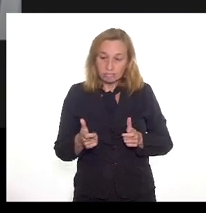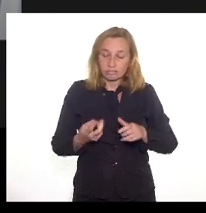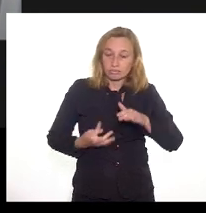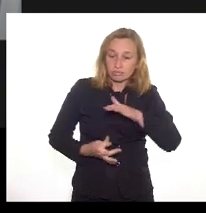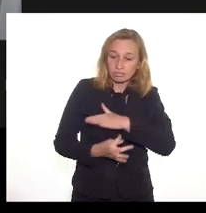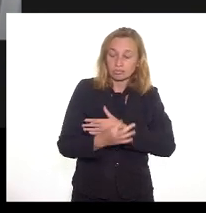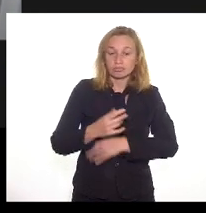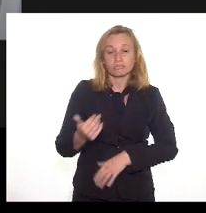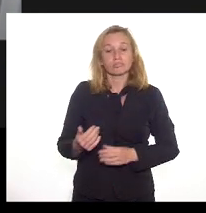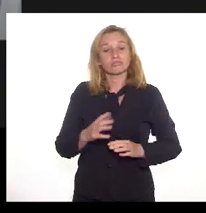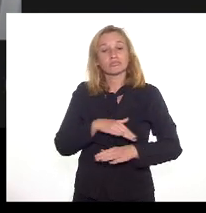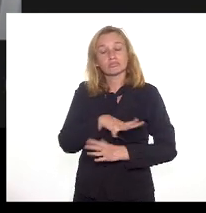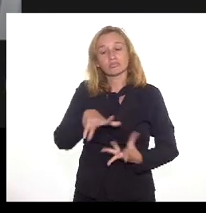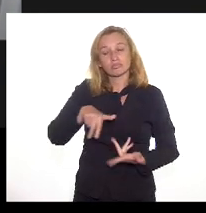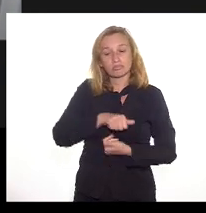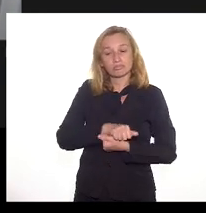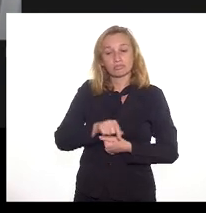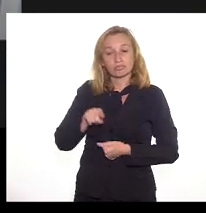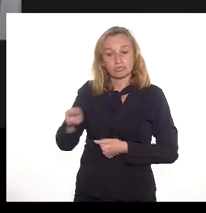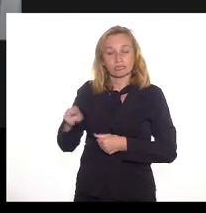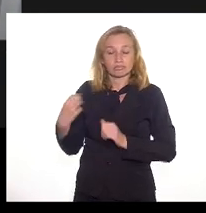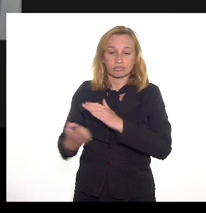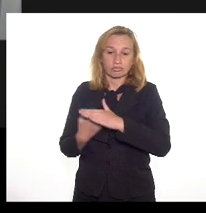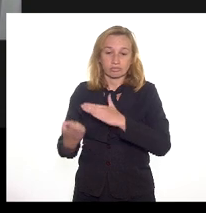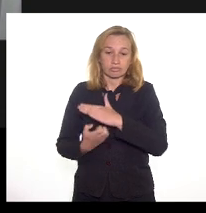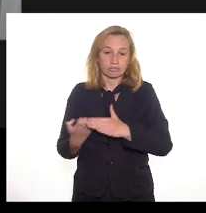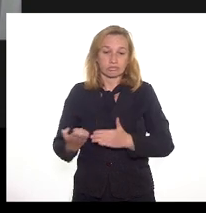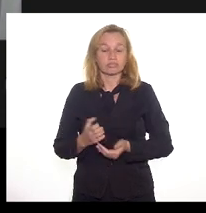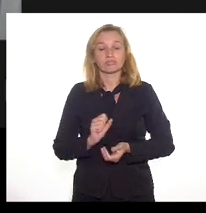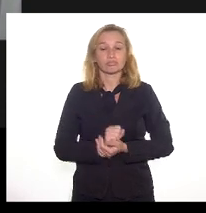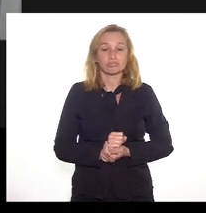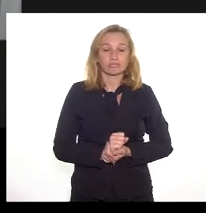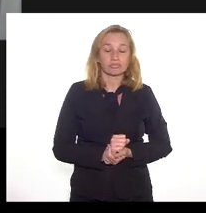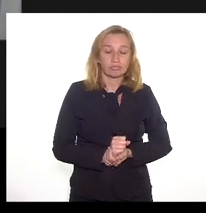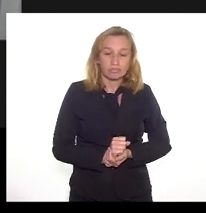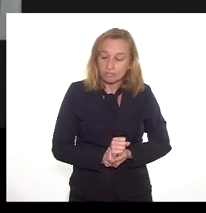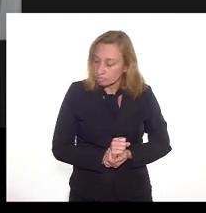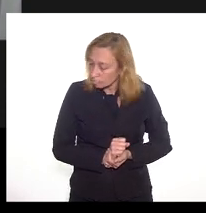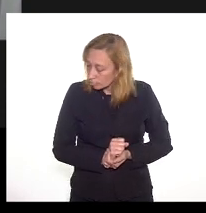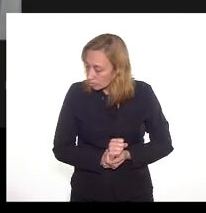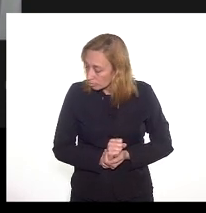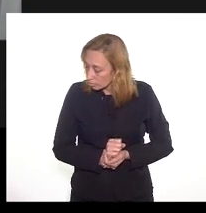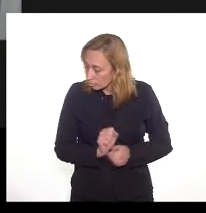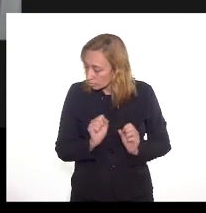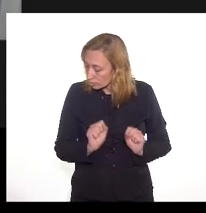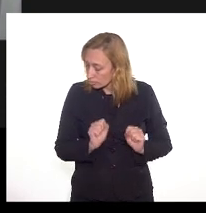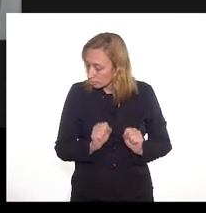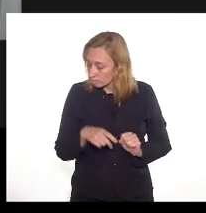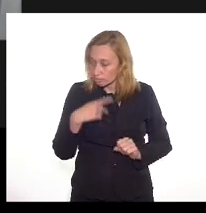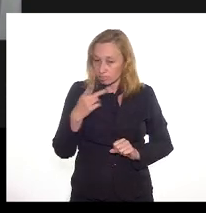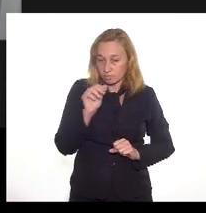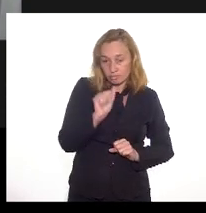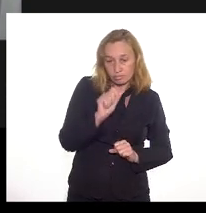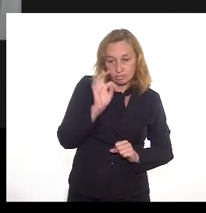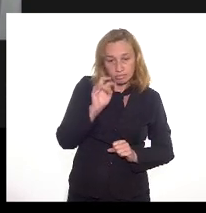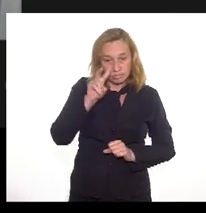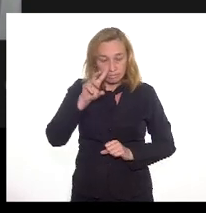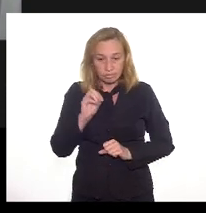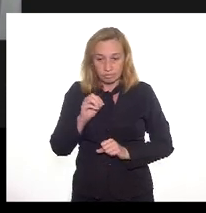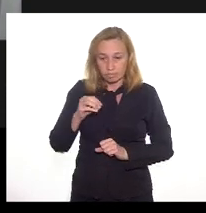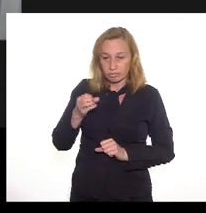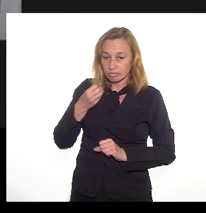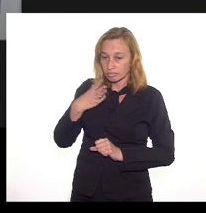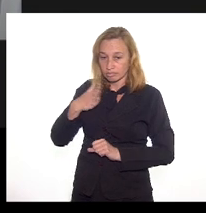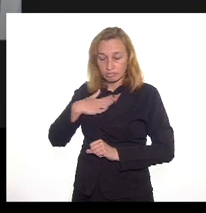mundo. E essa empresa é capaz de dizer: esse ativo aqui me interessa, esse outro não,